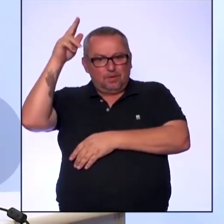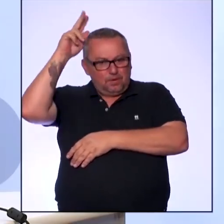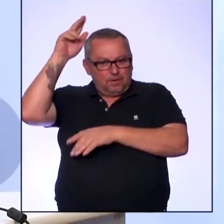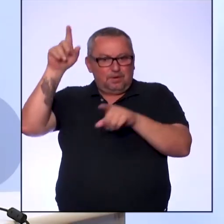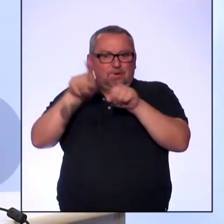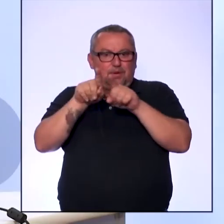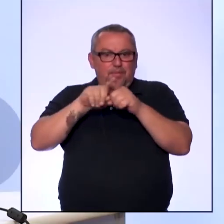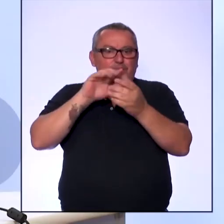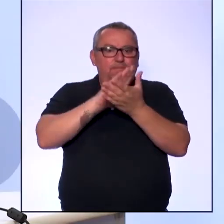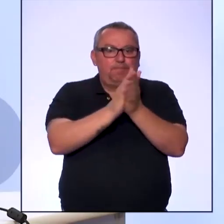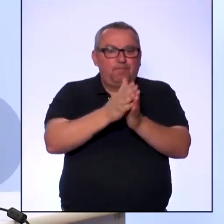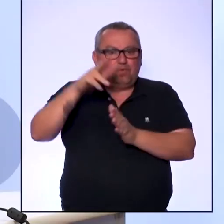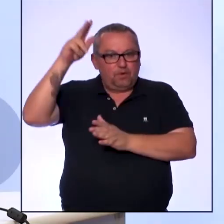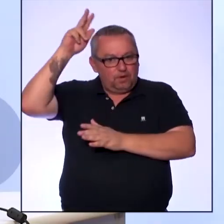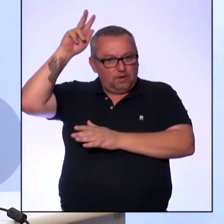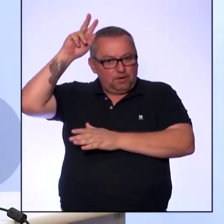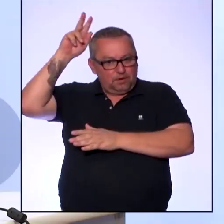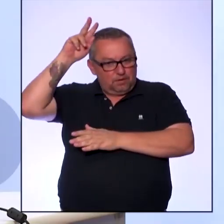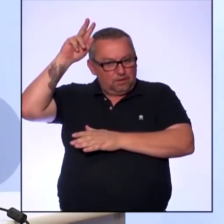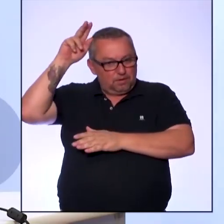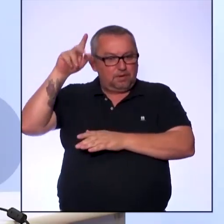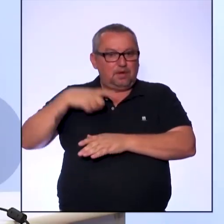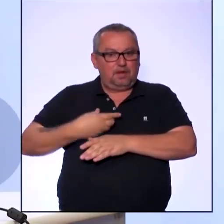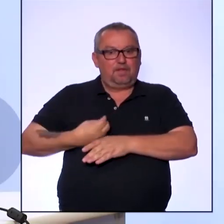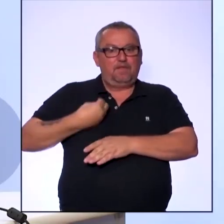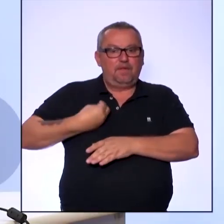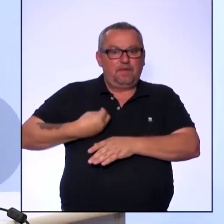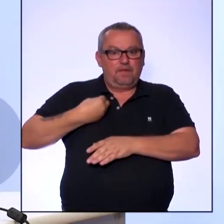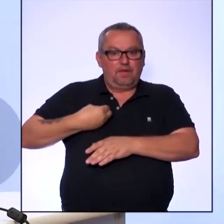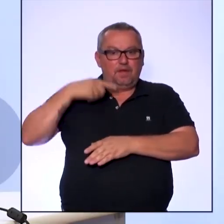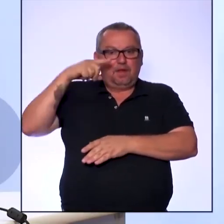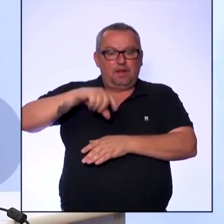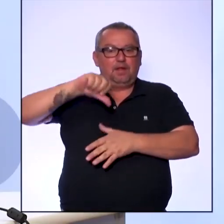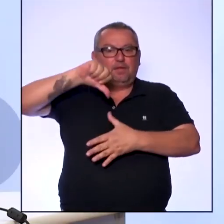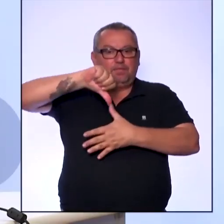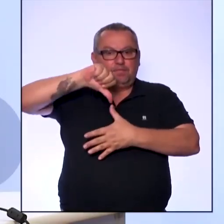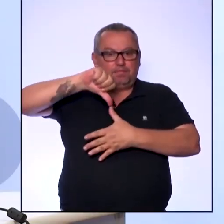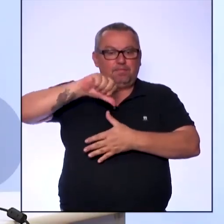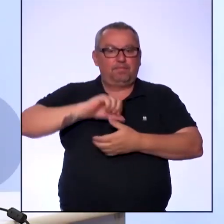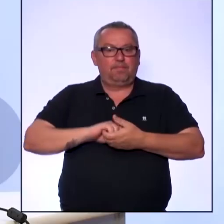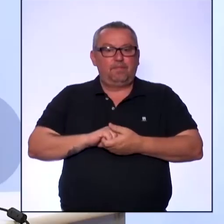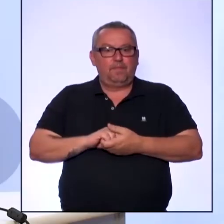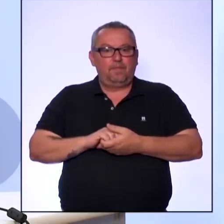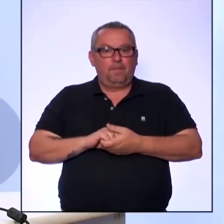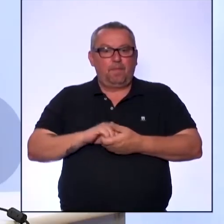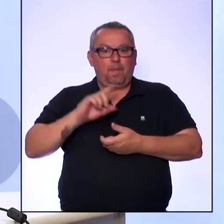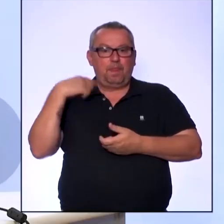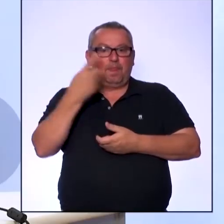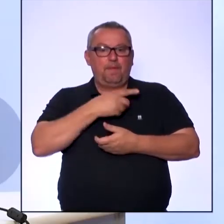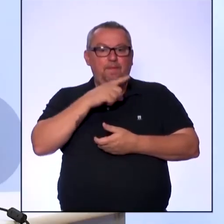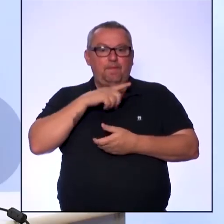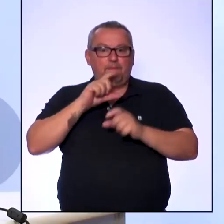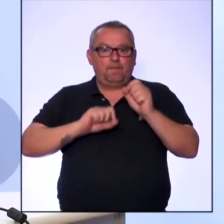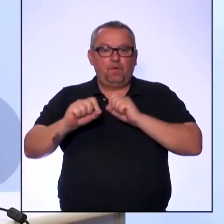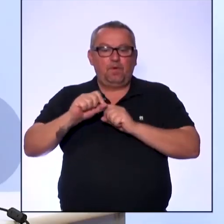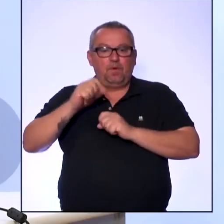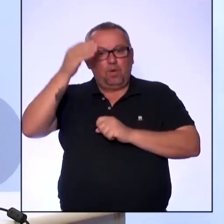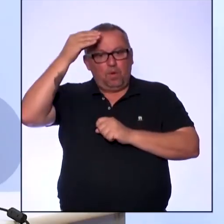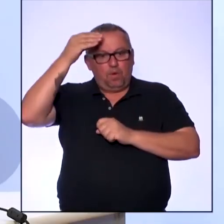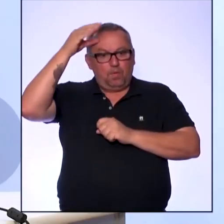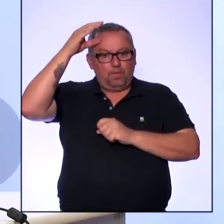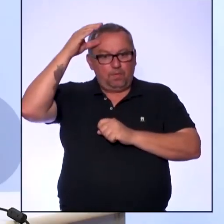aspecto também da questão das doenças, né, trazidas pelos europeus, que acabou cometendo aí milhões e milhões de